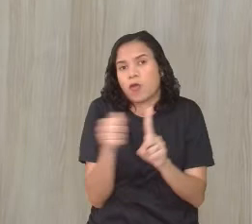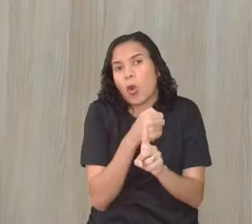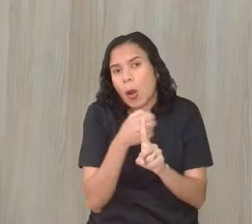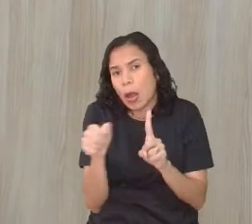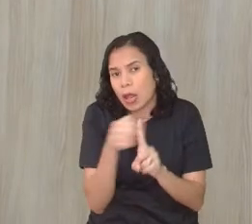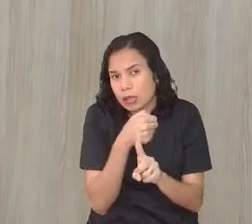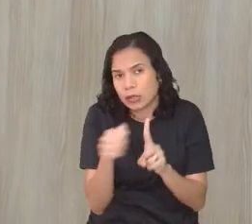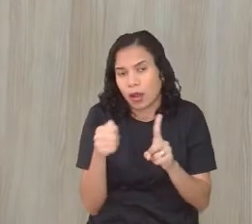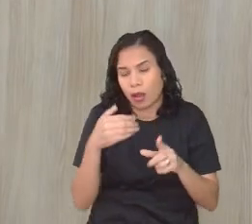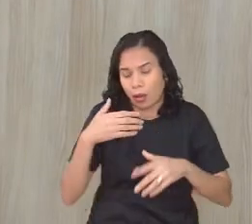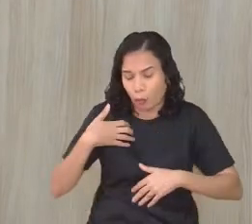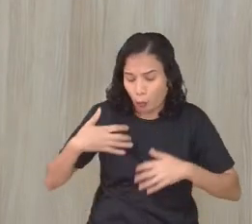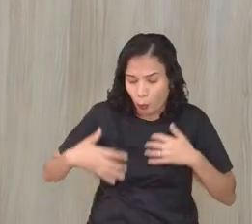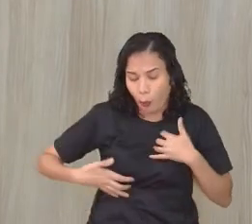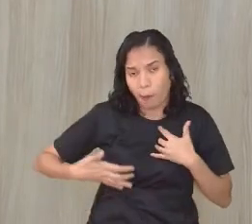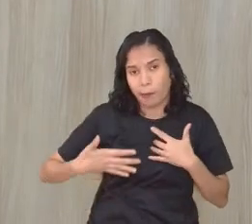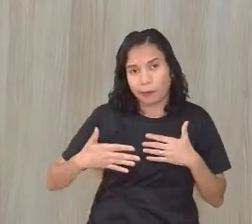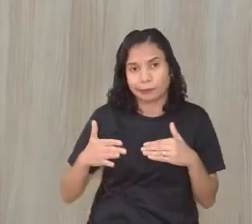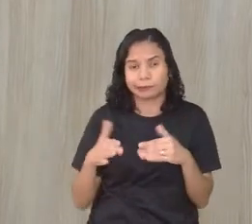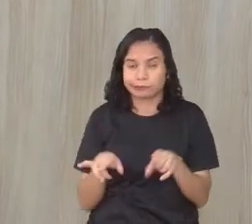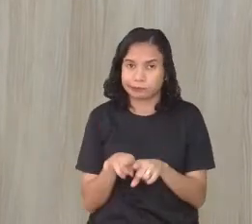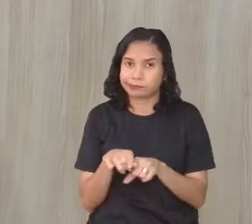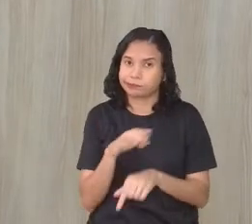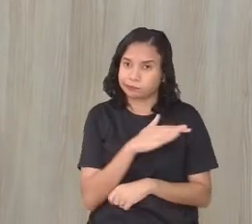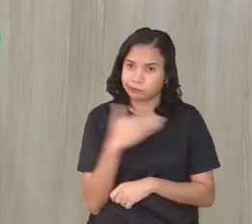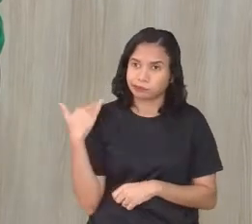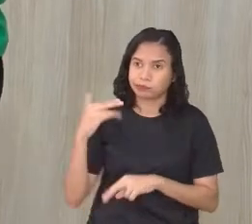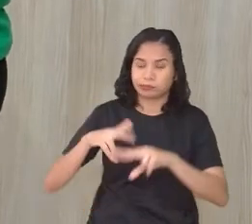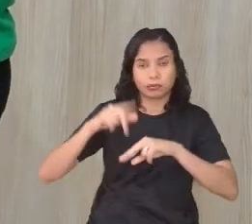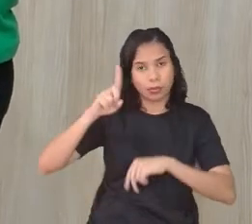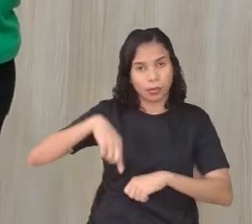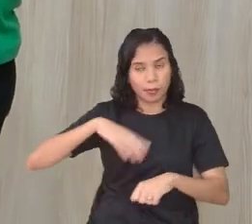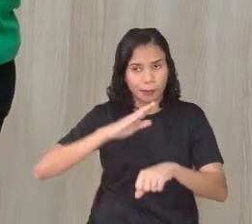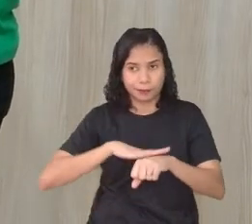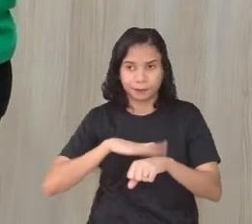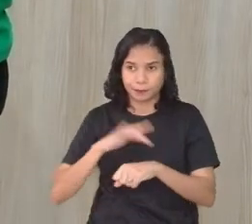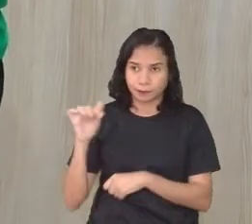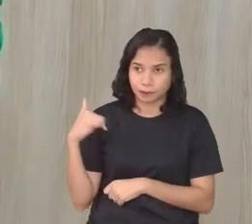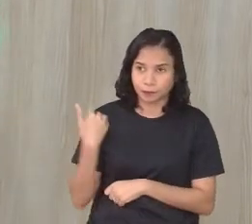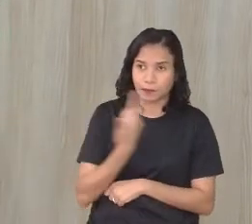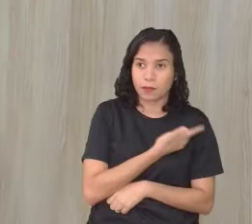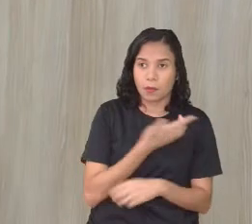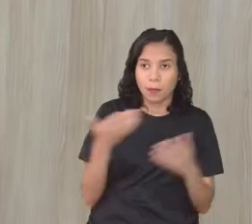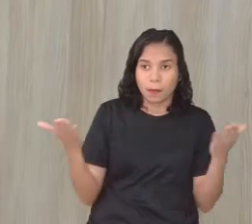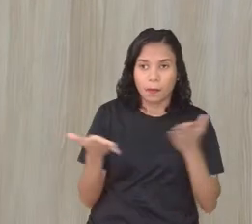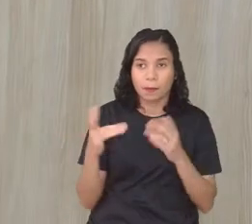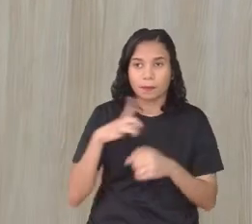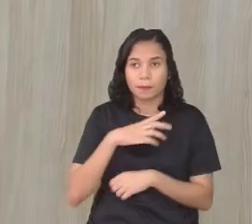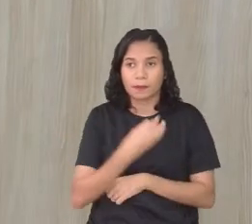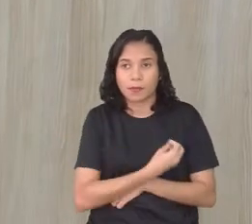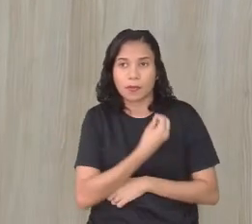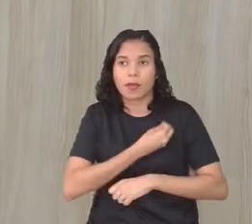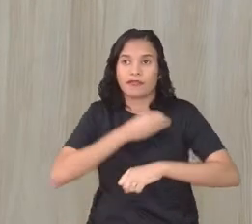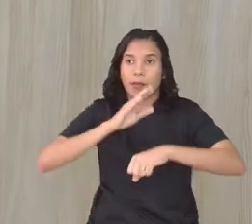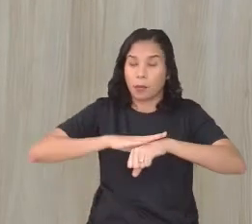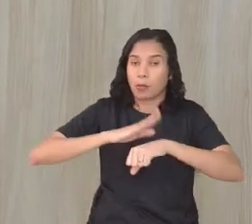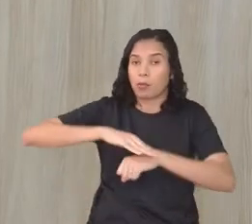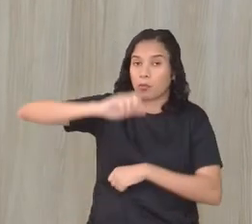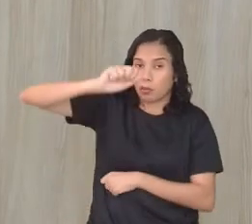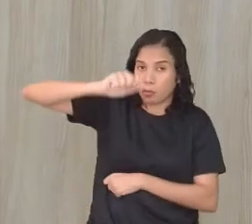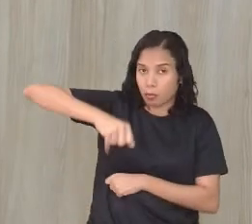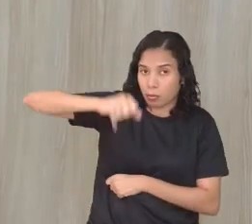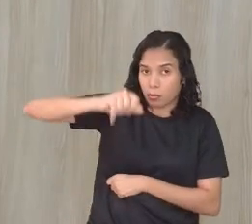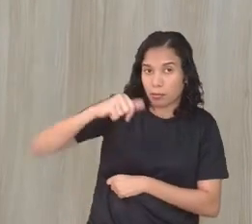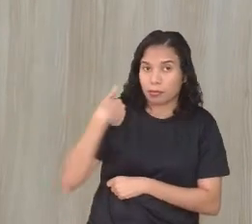violência corporal e morte. Então esse é um momento. Nós estamos vivenciando um momento, não é?